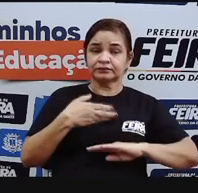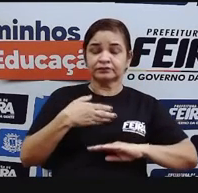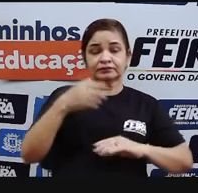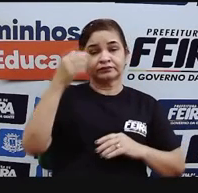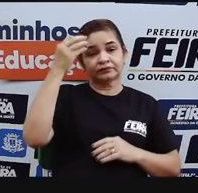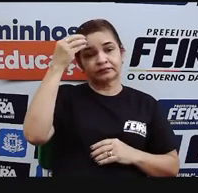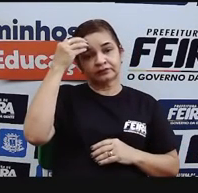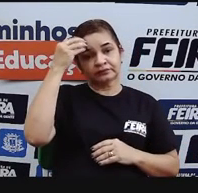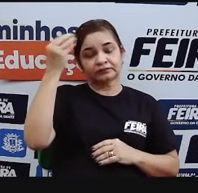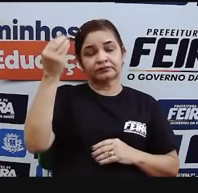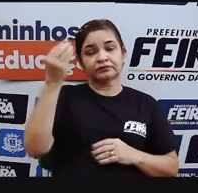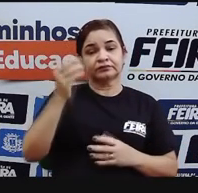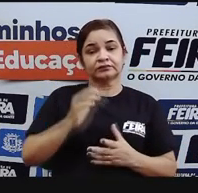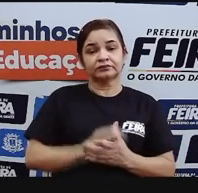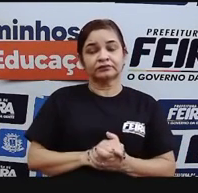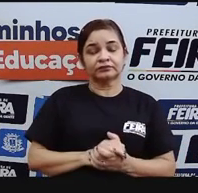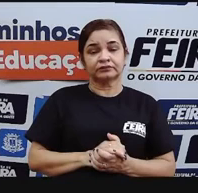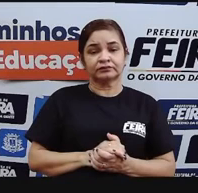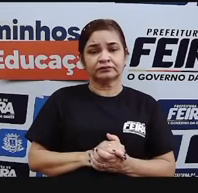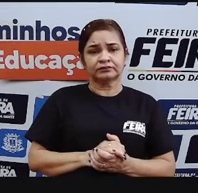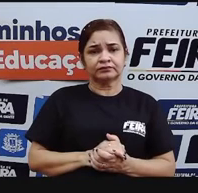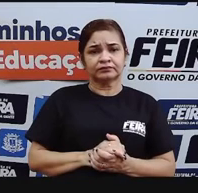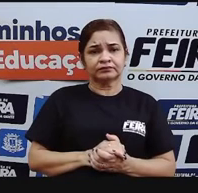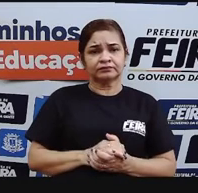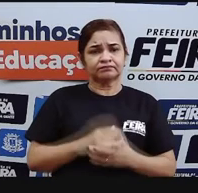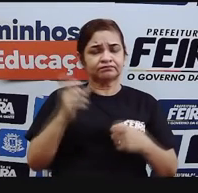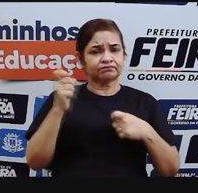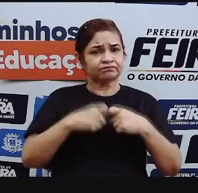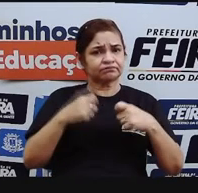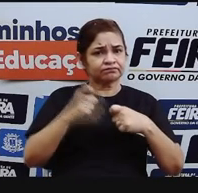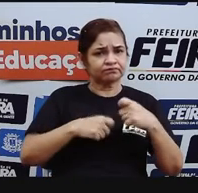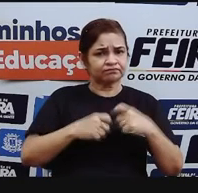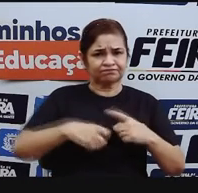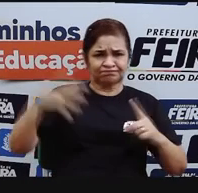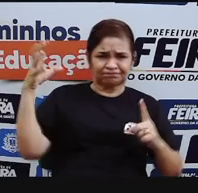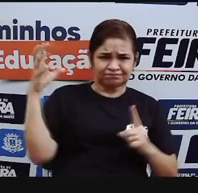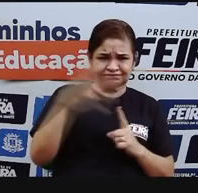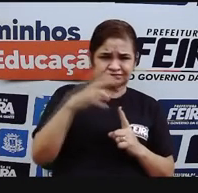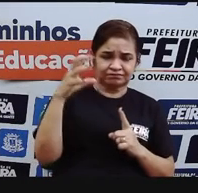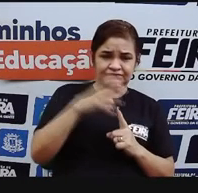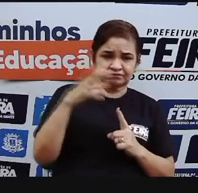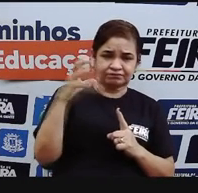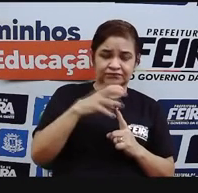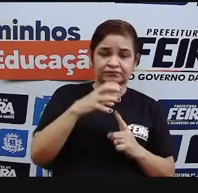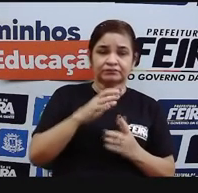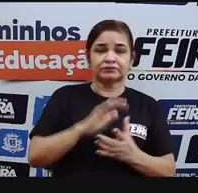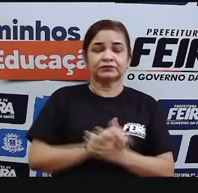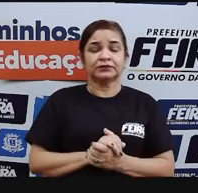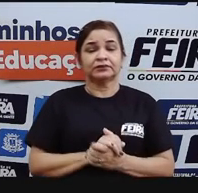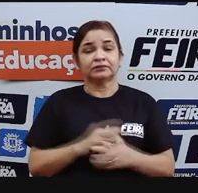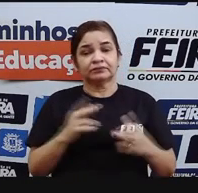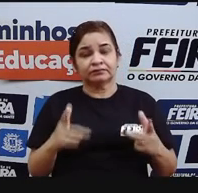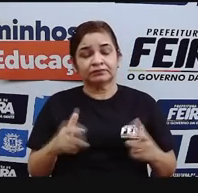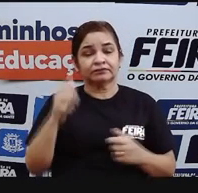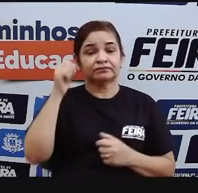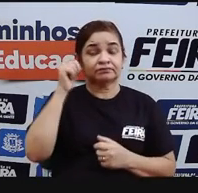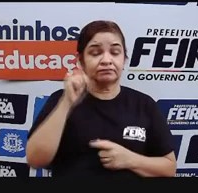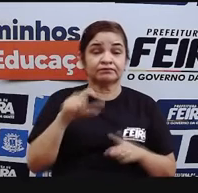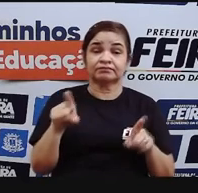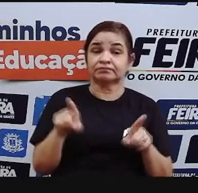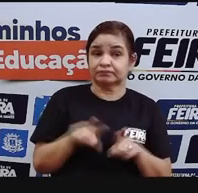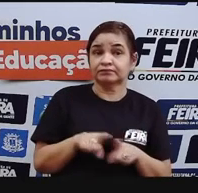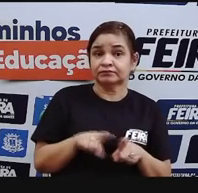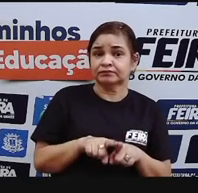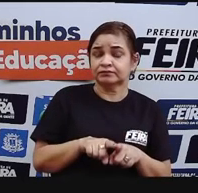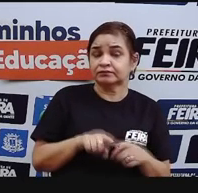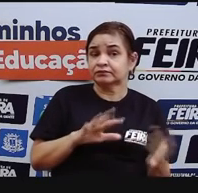psicológico. O estupro é uma delas. Muitas mulheres ainda são vitimadas por estupro no nosso país e no